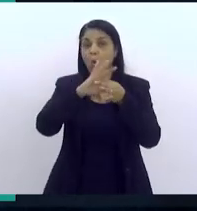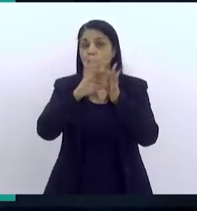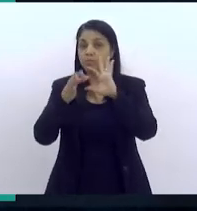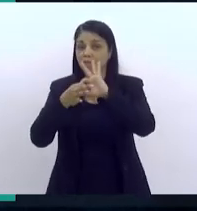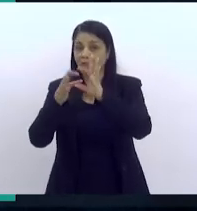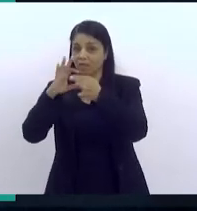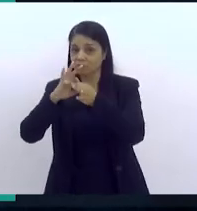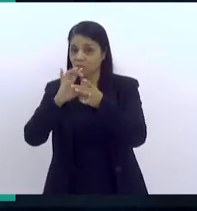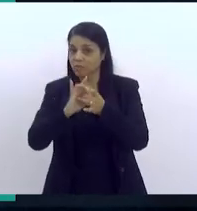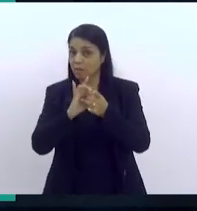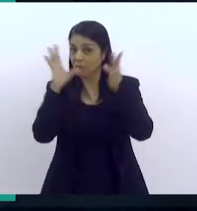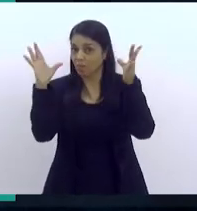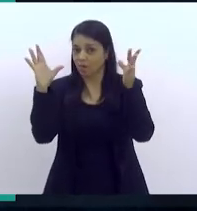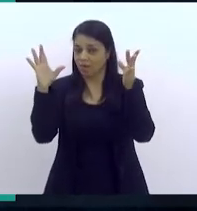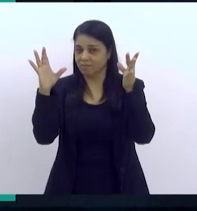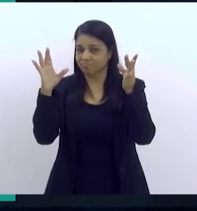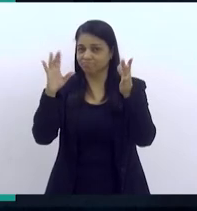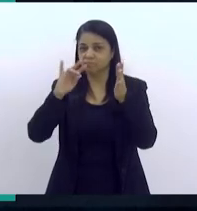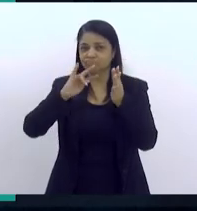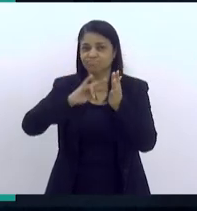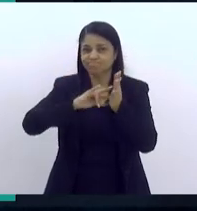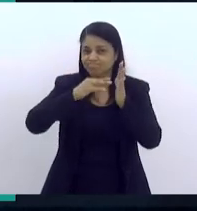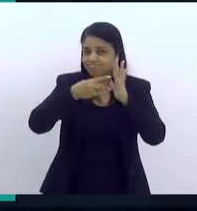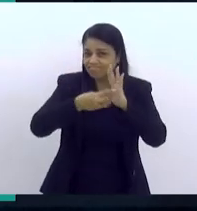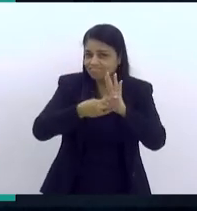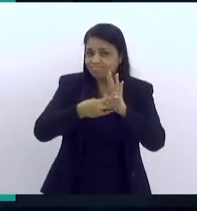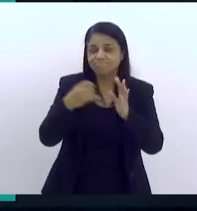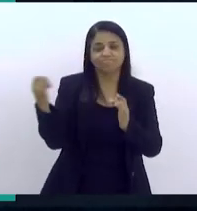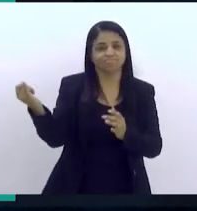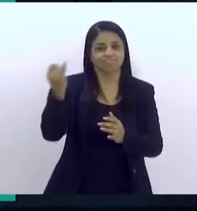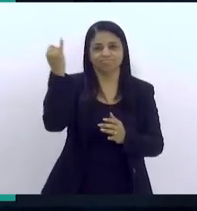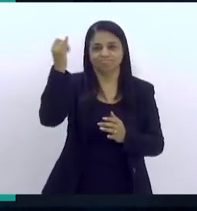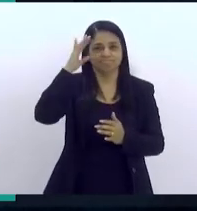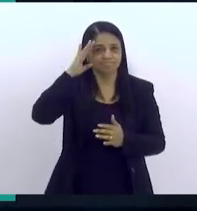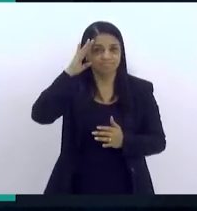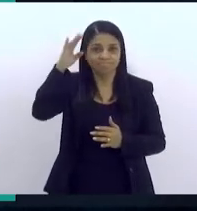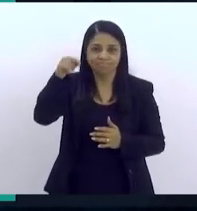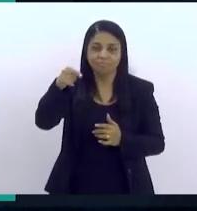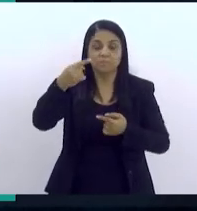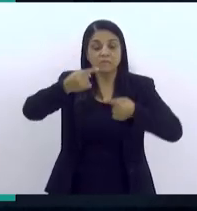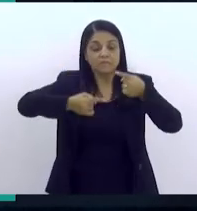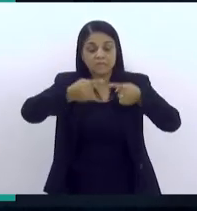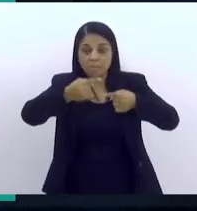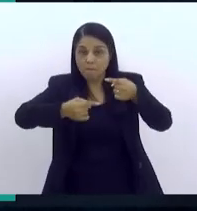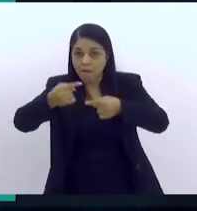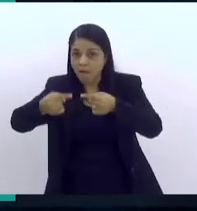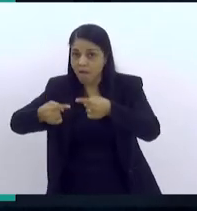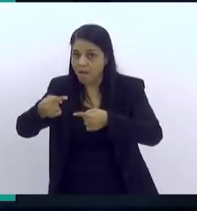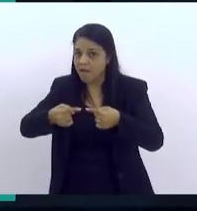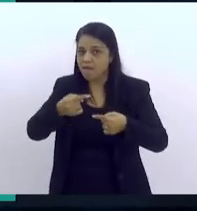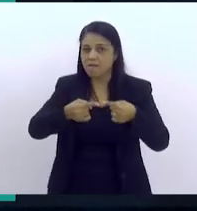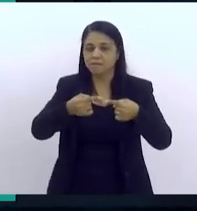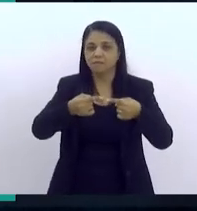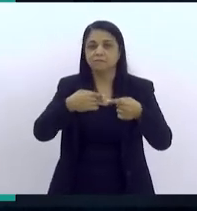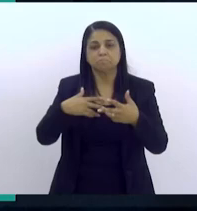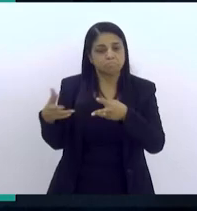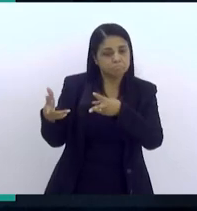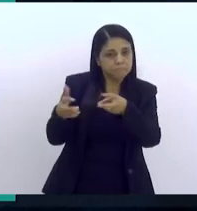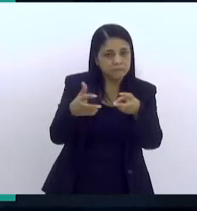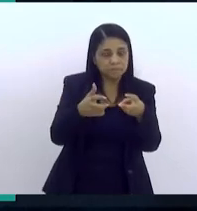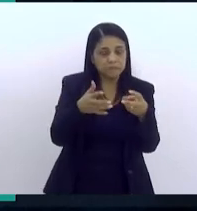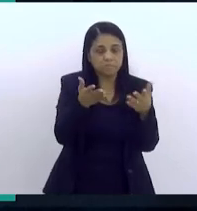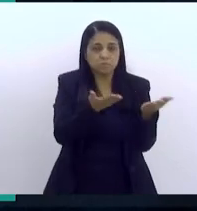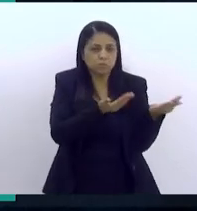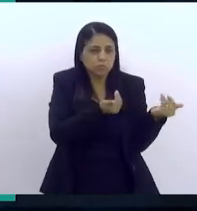todos esses aspectos são fundamentais para entender a complexidade desse debate e perceber que o